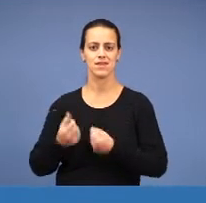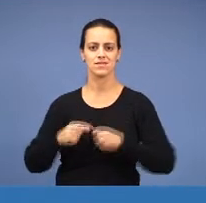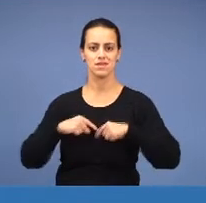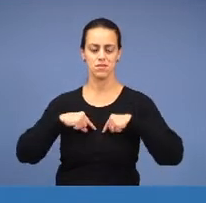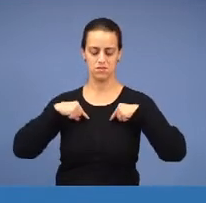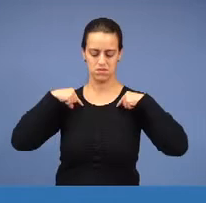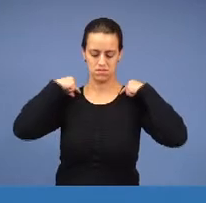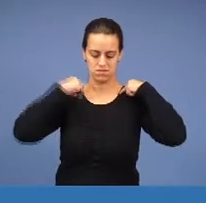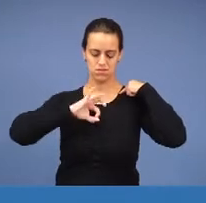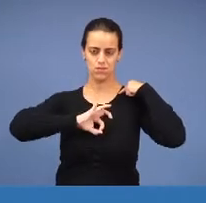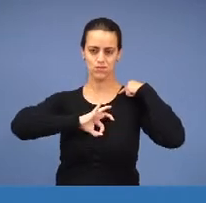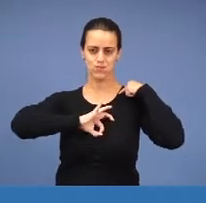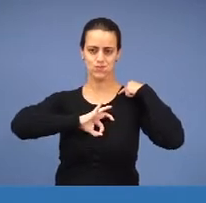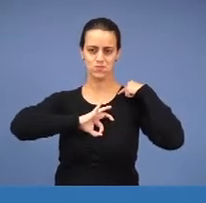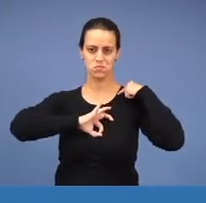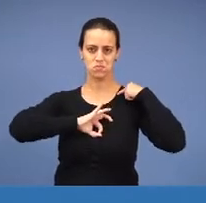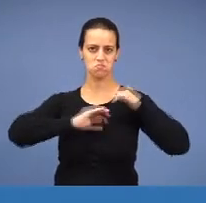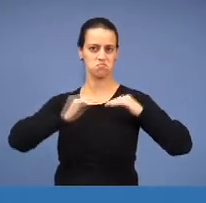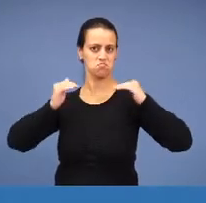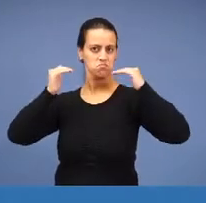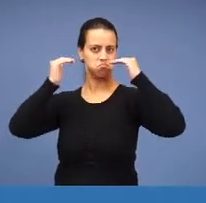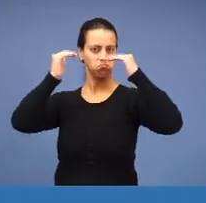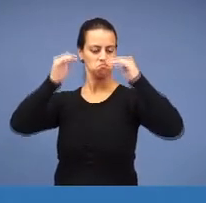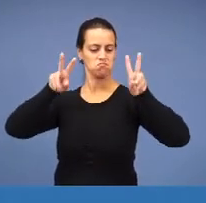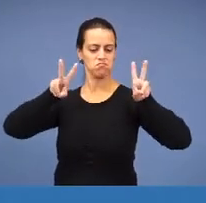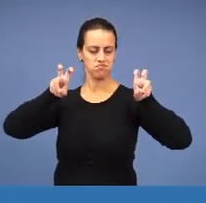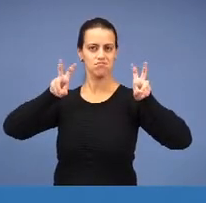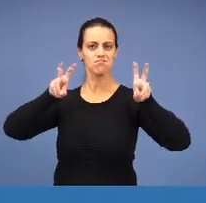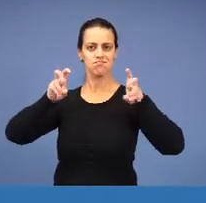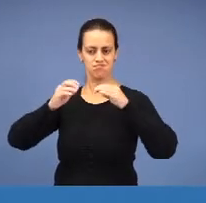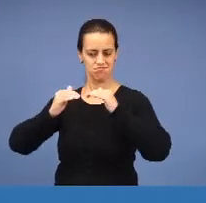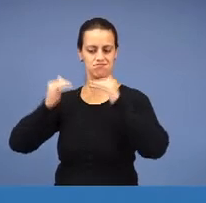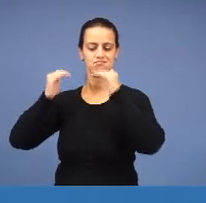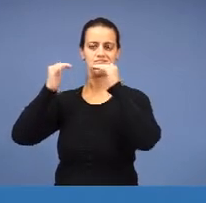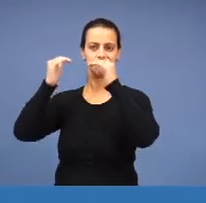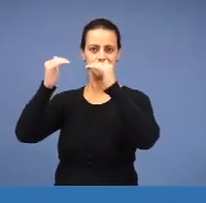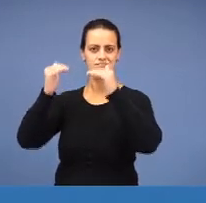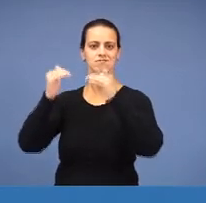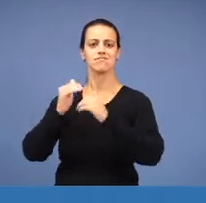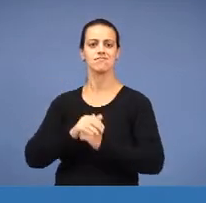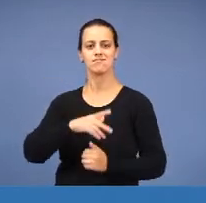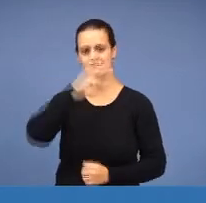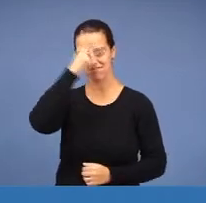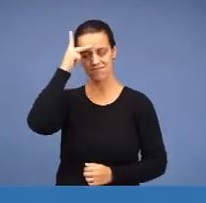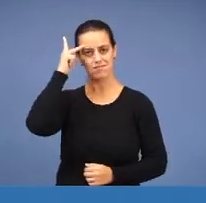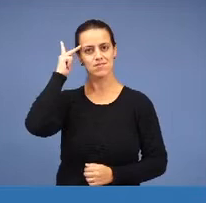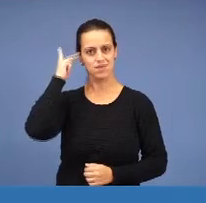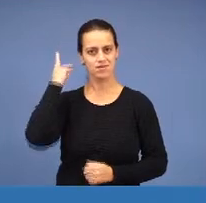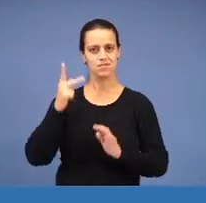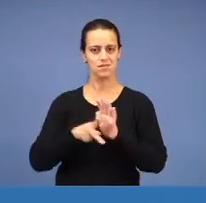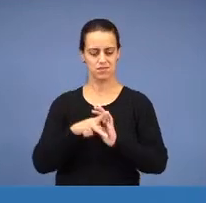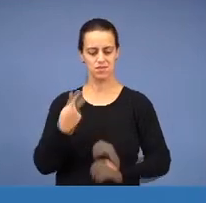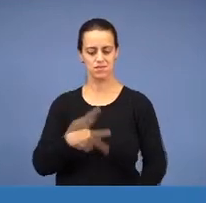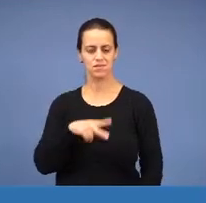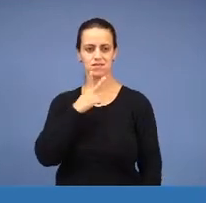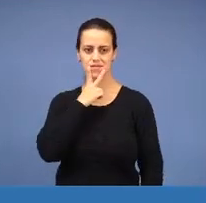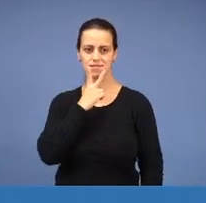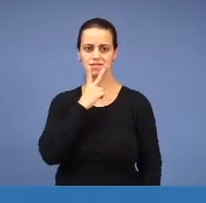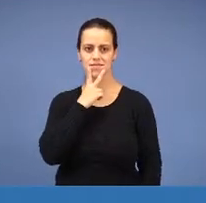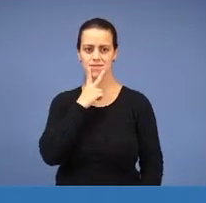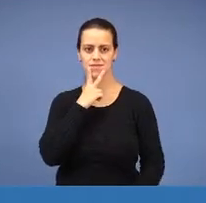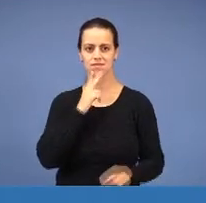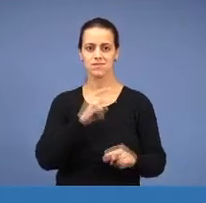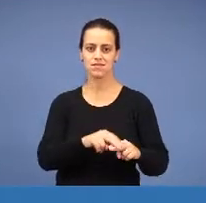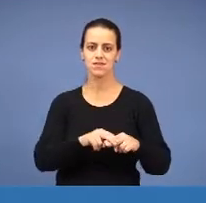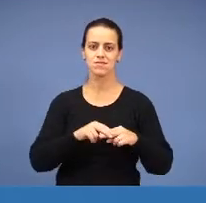Jerônimo Monteiro, a mais alta honraria concedida a um cidadão capixaba, e pelos serviços